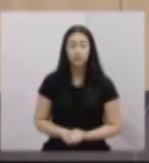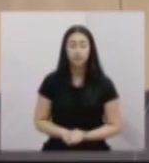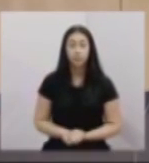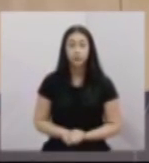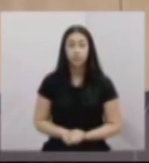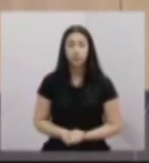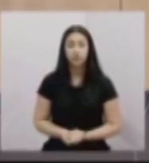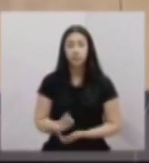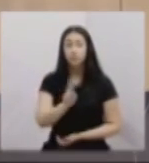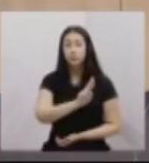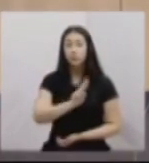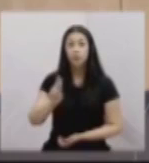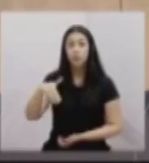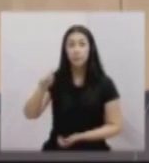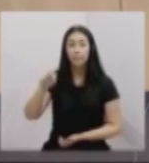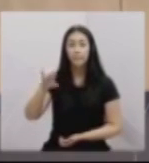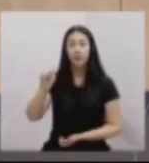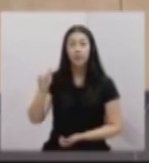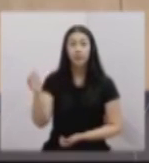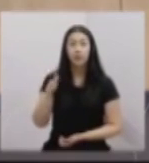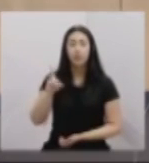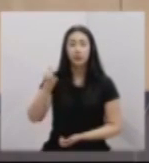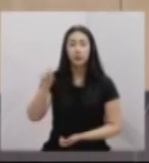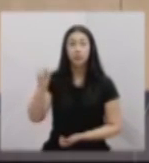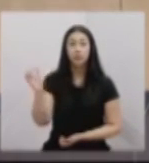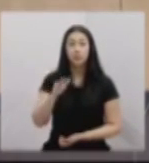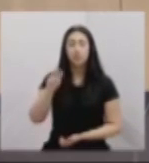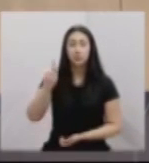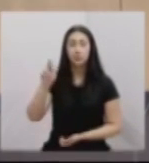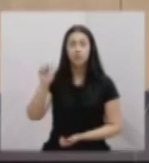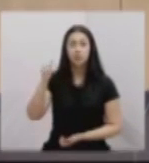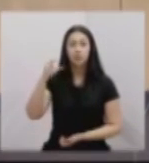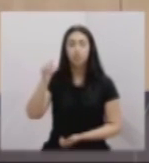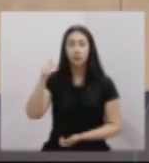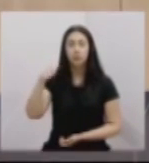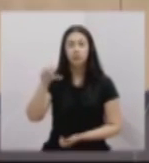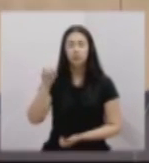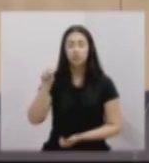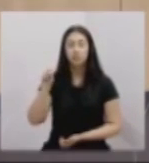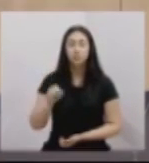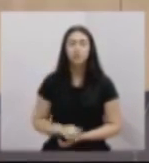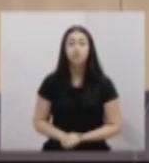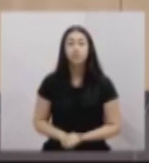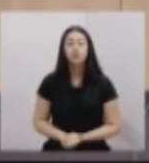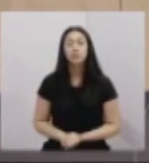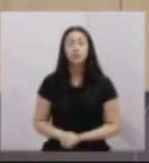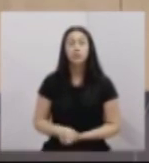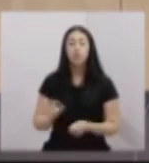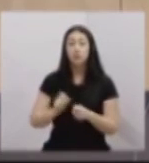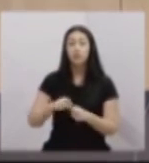Voto de pesar pelo falecimento de Maria das Graças Martins Viana, voto formulado pelo vereador Hernani